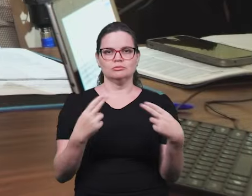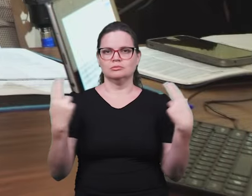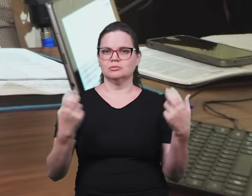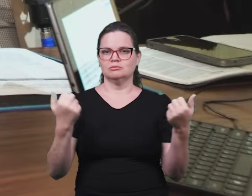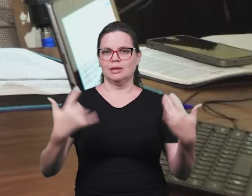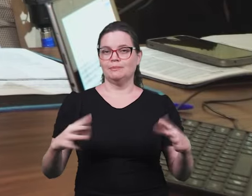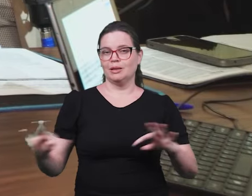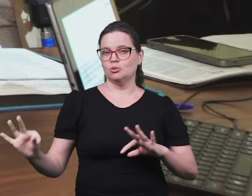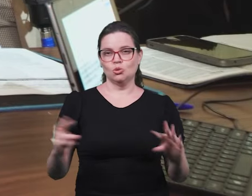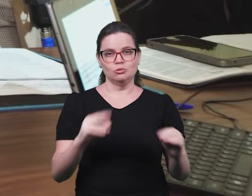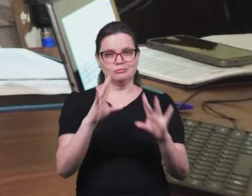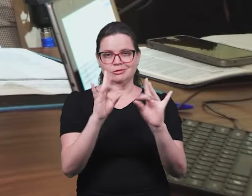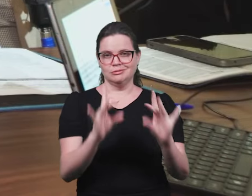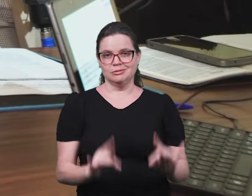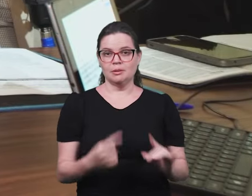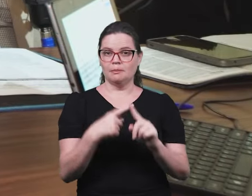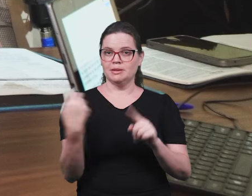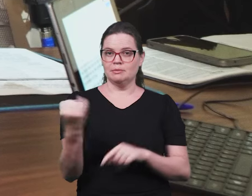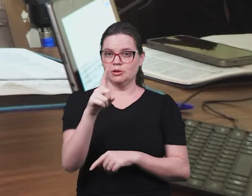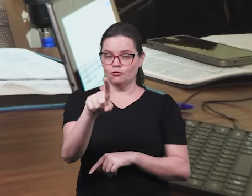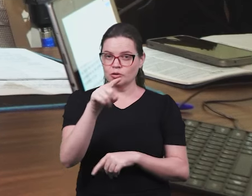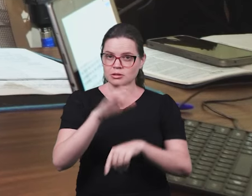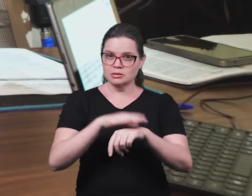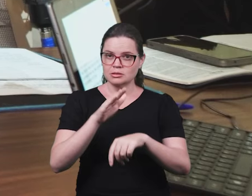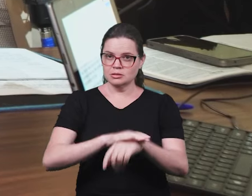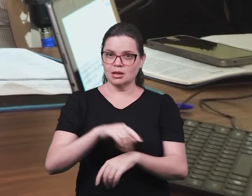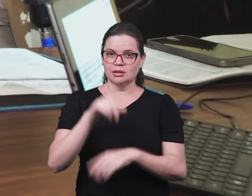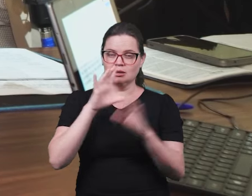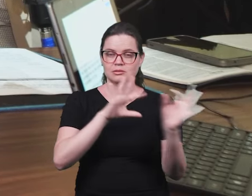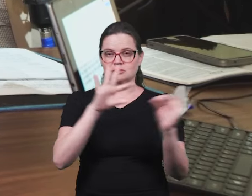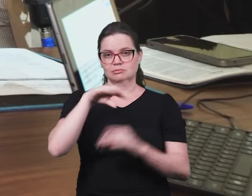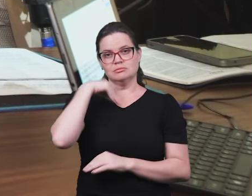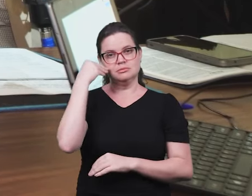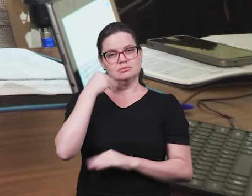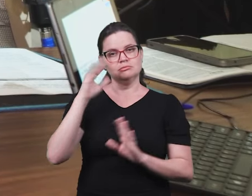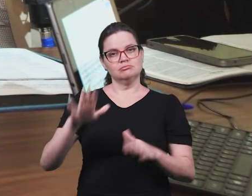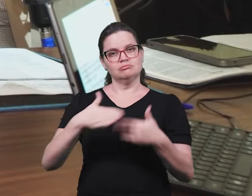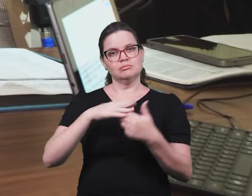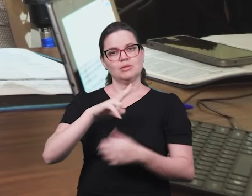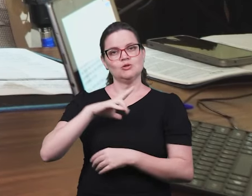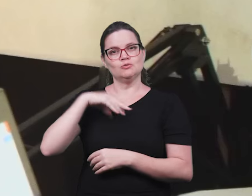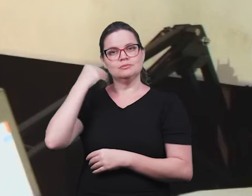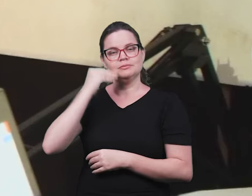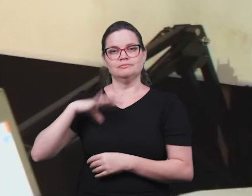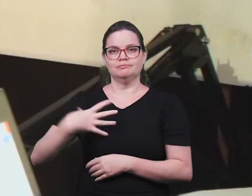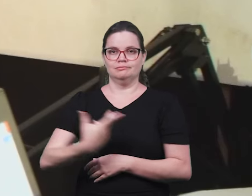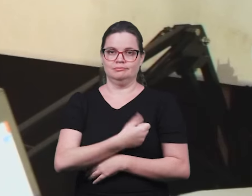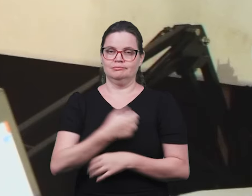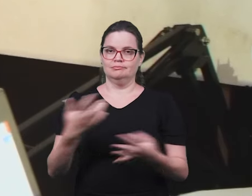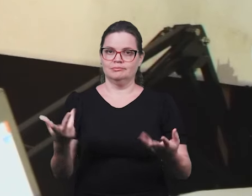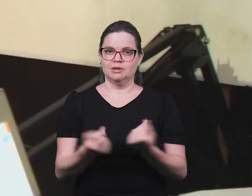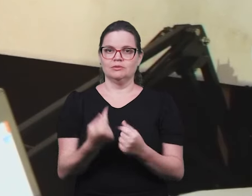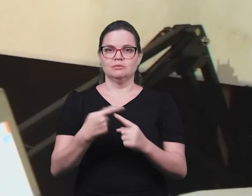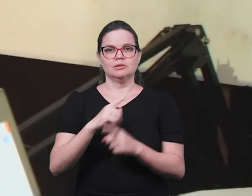conseguimos relatar. E é importante que você que nos assiste tenha essa experiência gloriosa de salvação, porque o